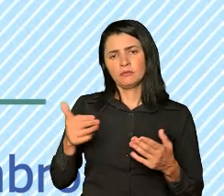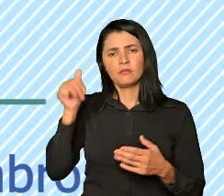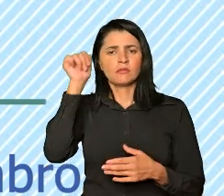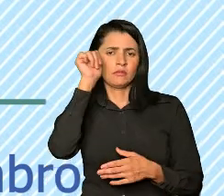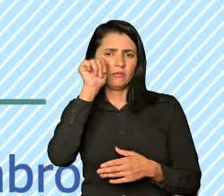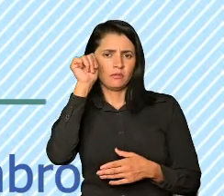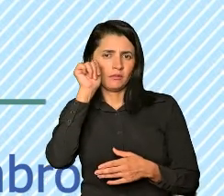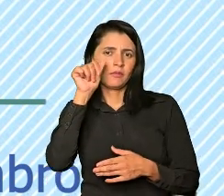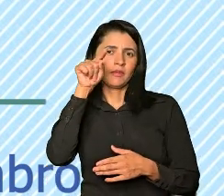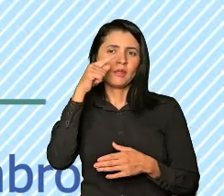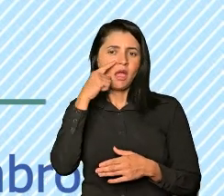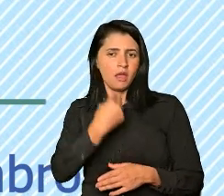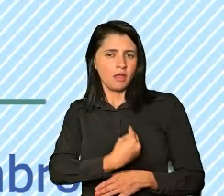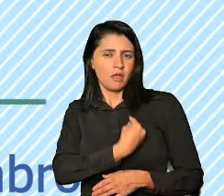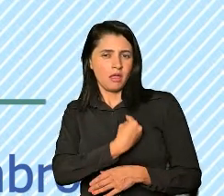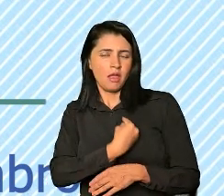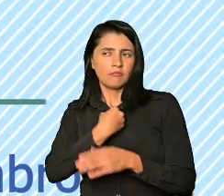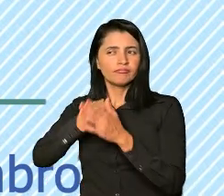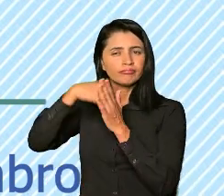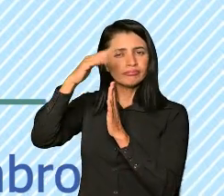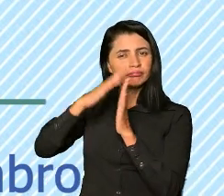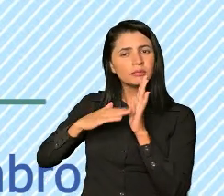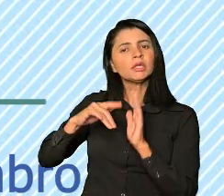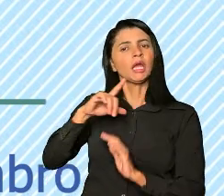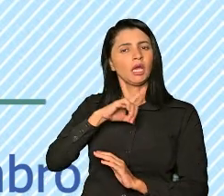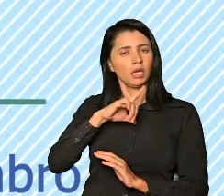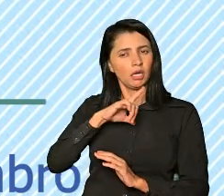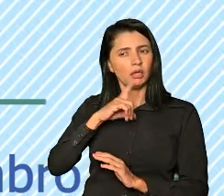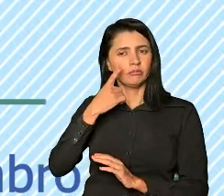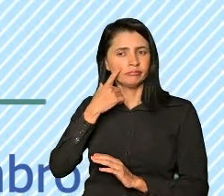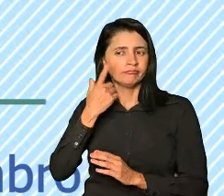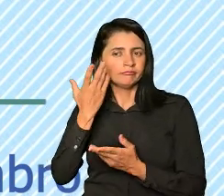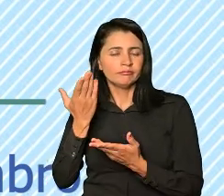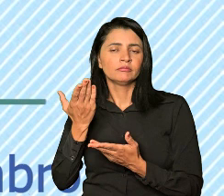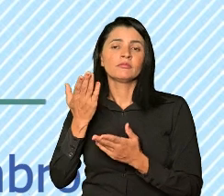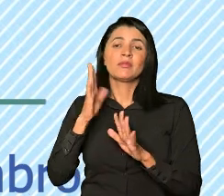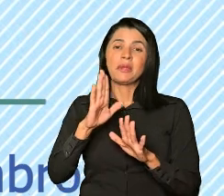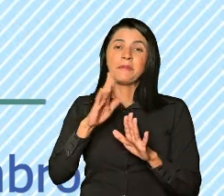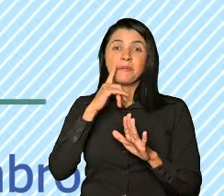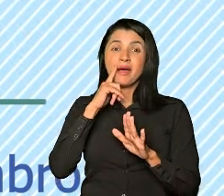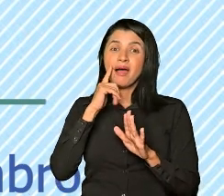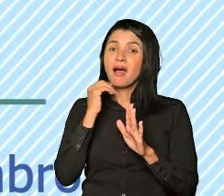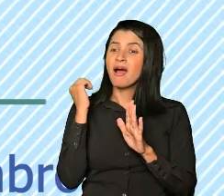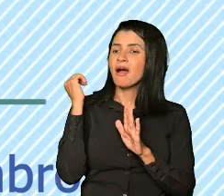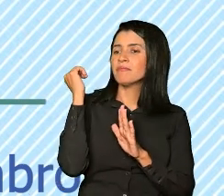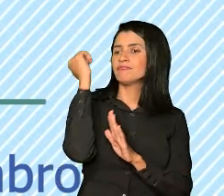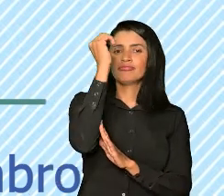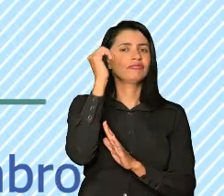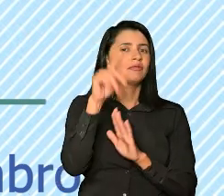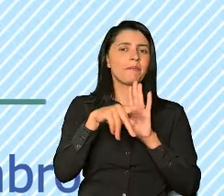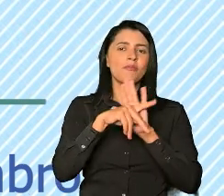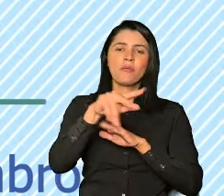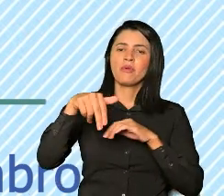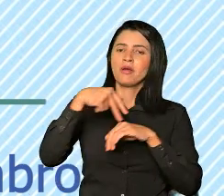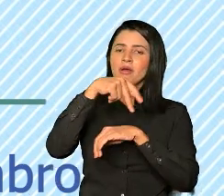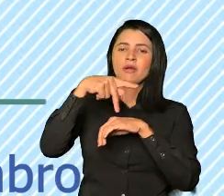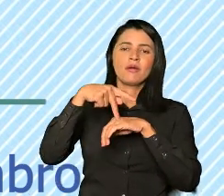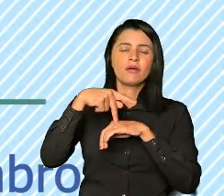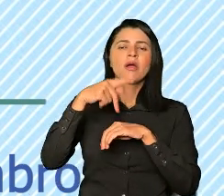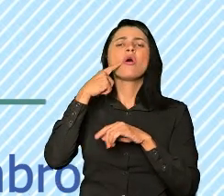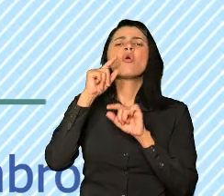mulheres estejam presentes nessa pintura histórica, o altar da pátria, né,